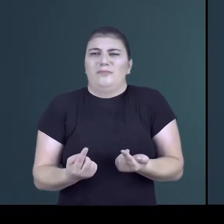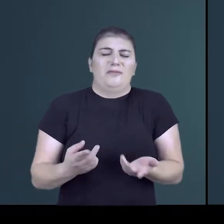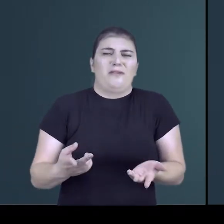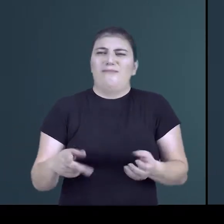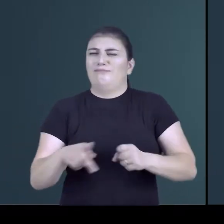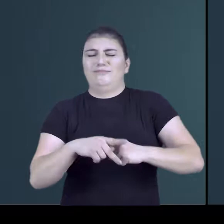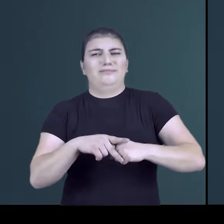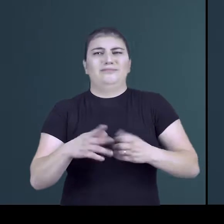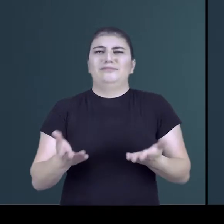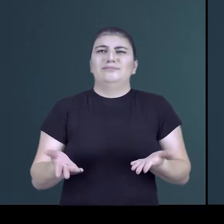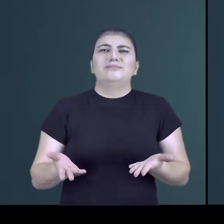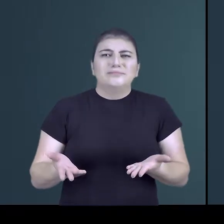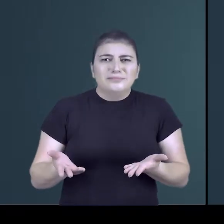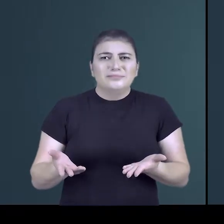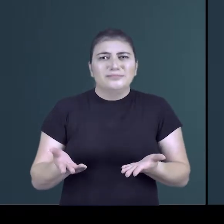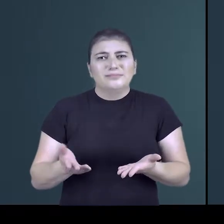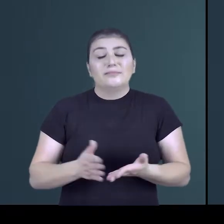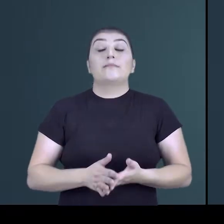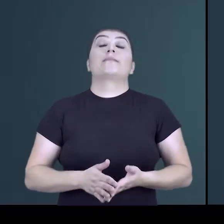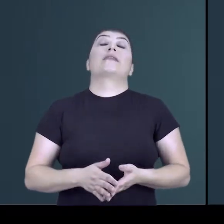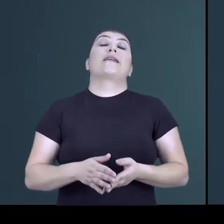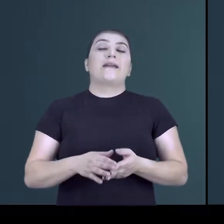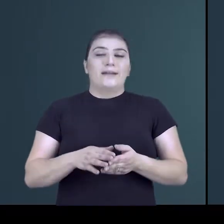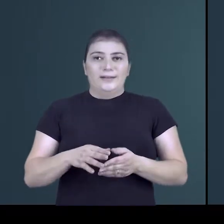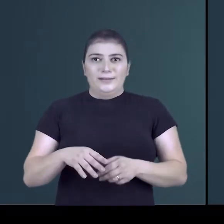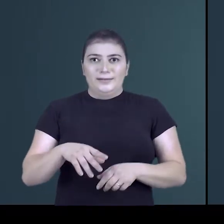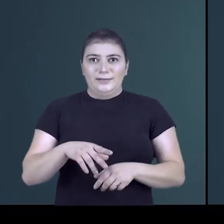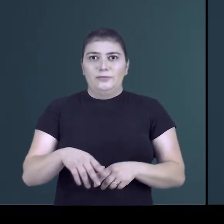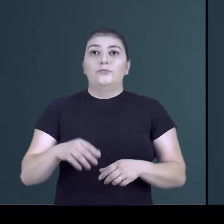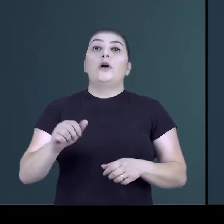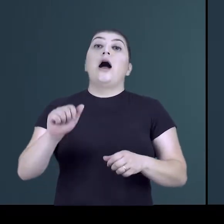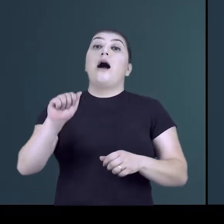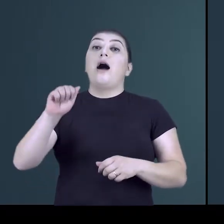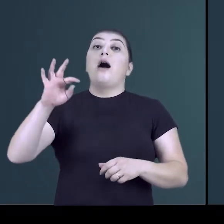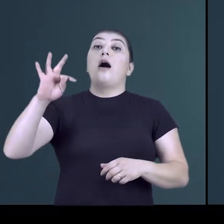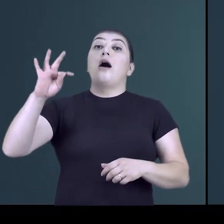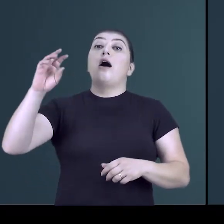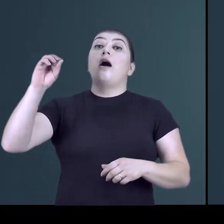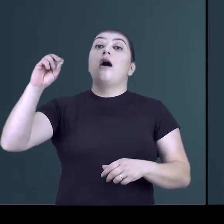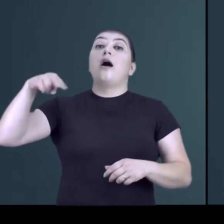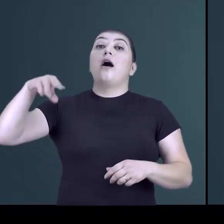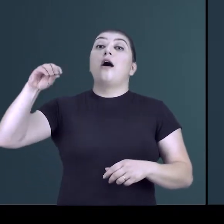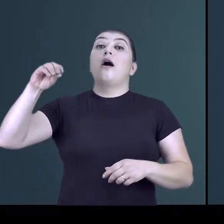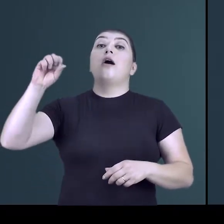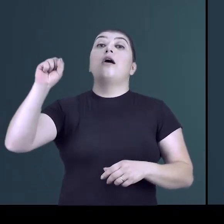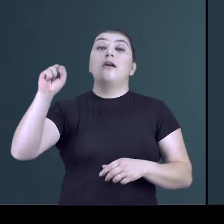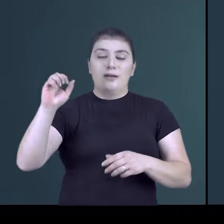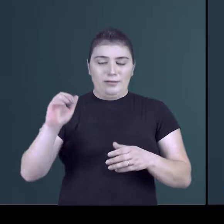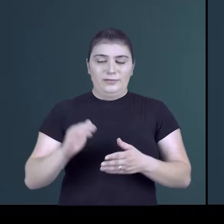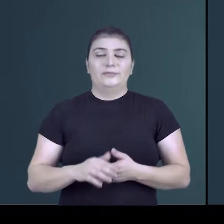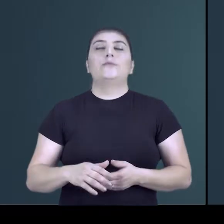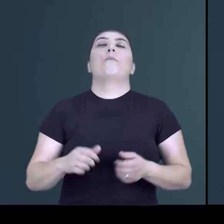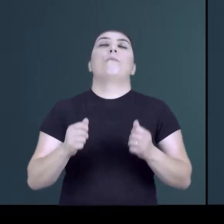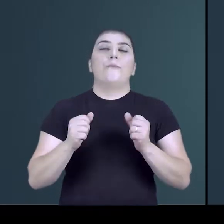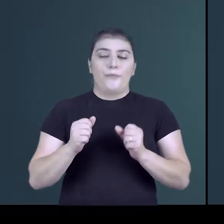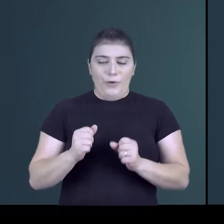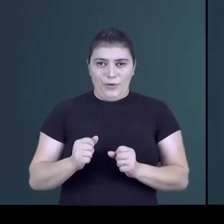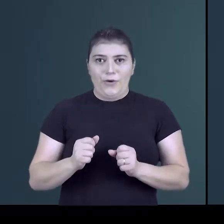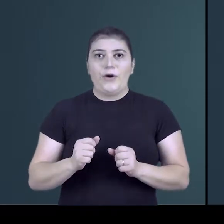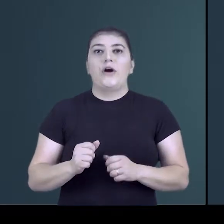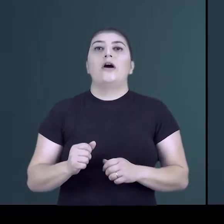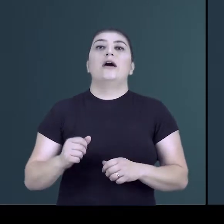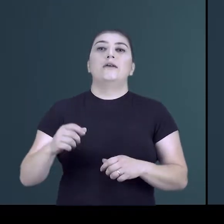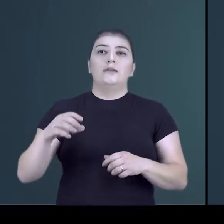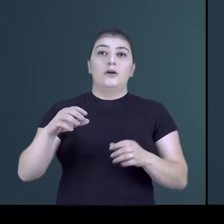esses pronomes? A resposta é exatamente os átonos. Lembrando que falamos que podem ser